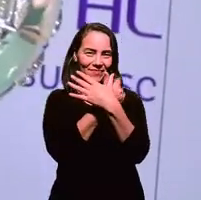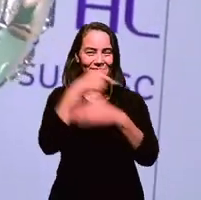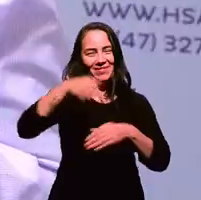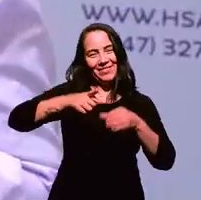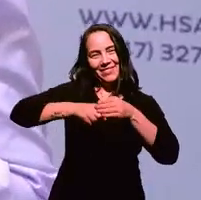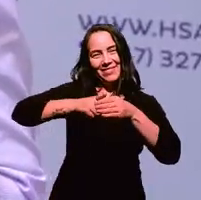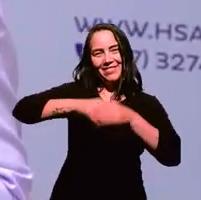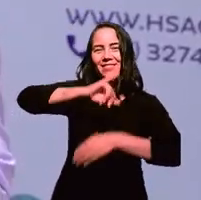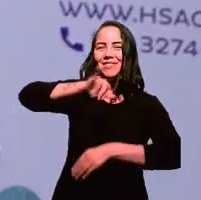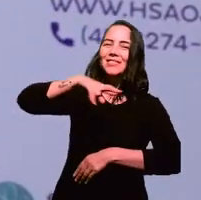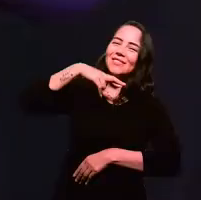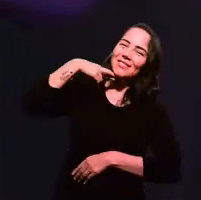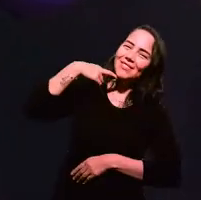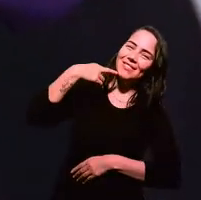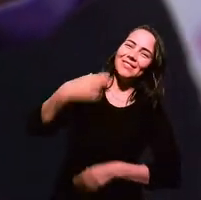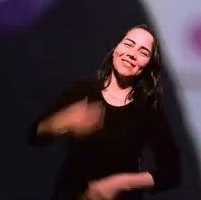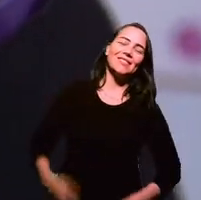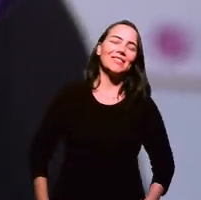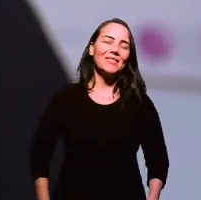cidade.